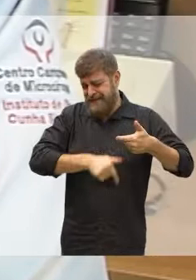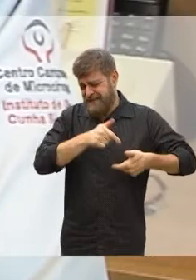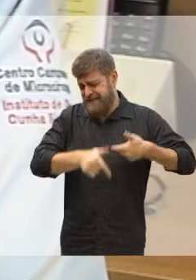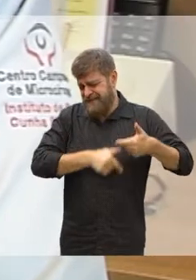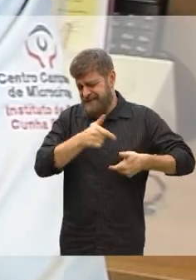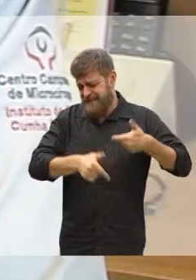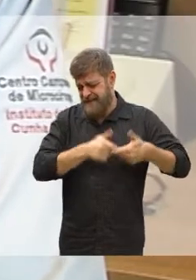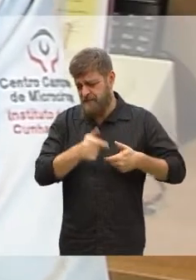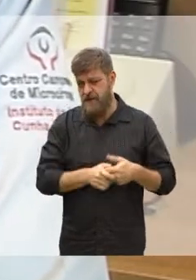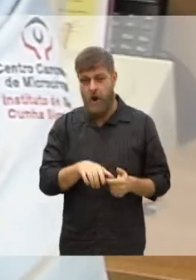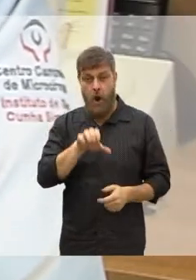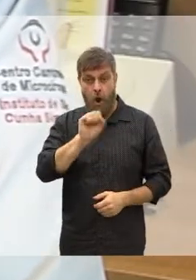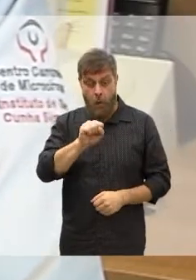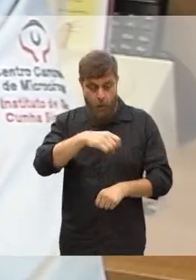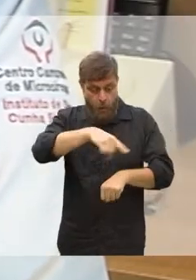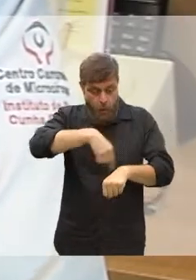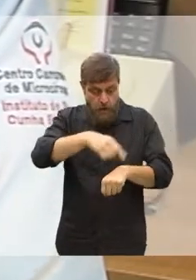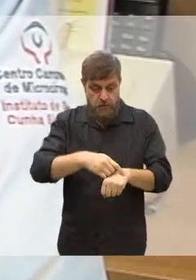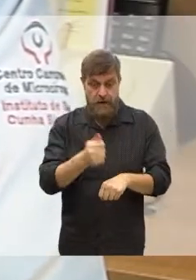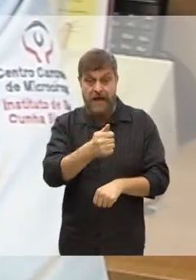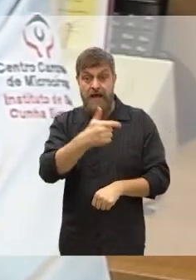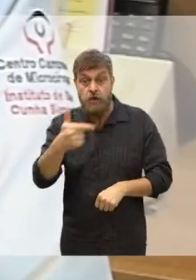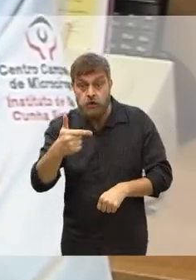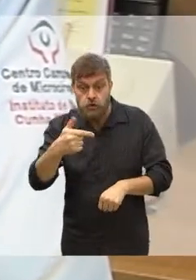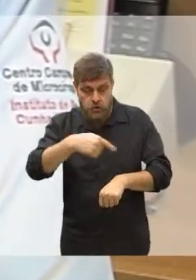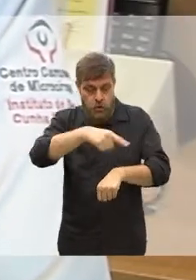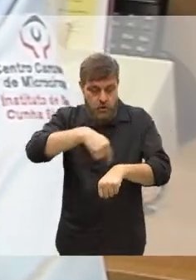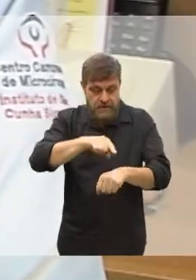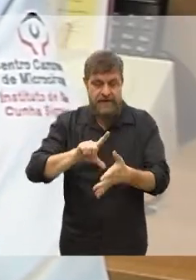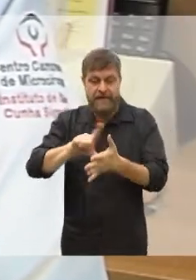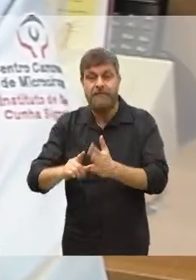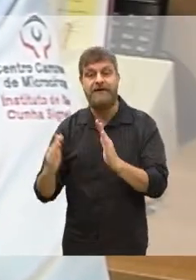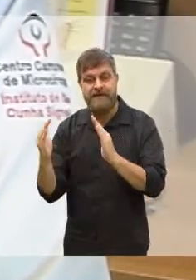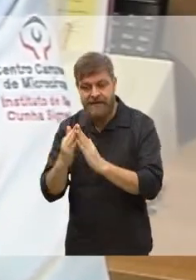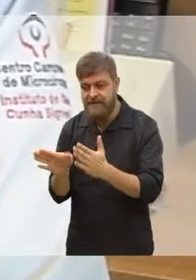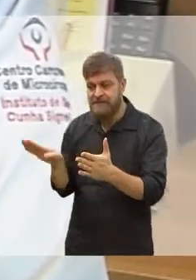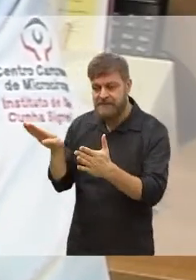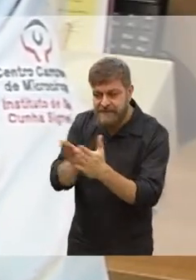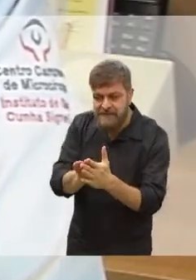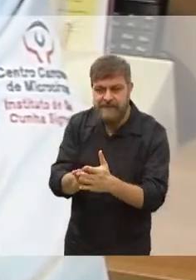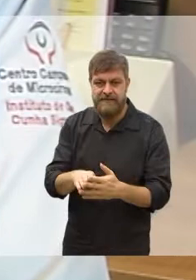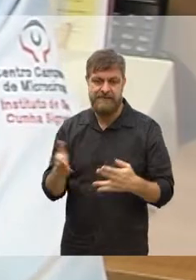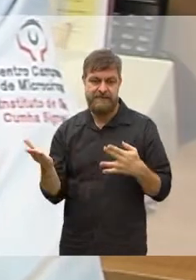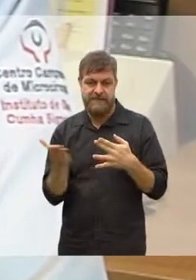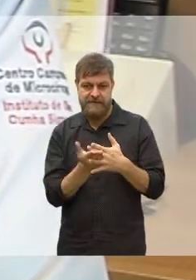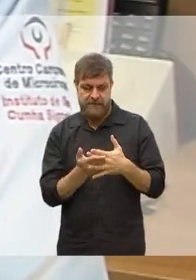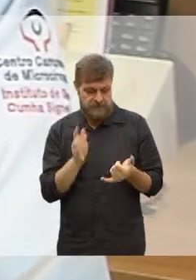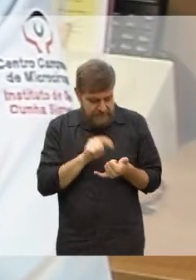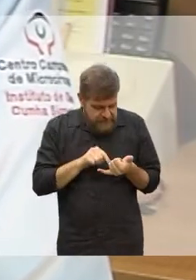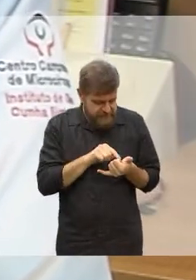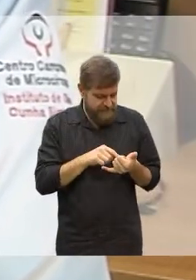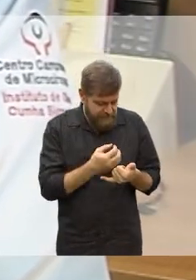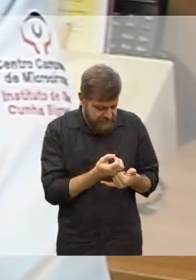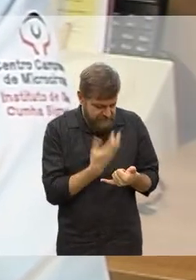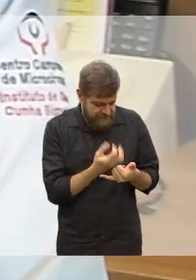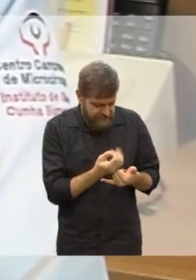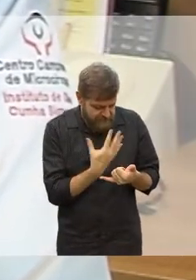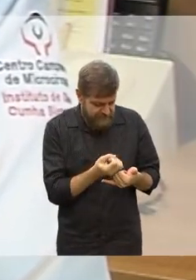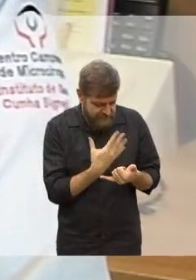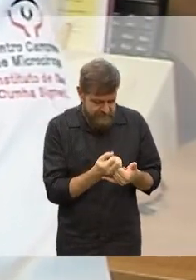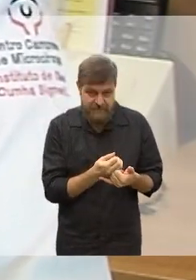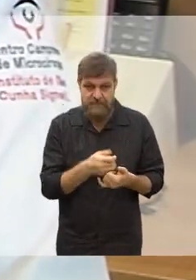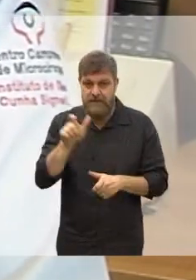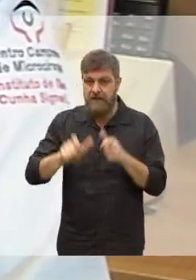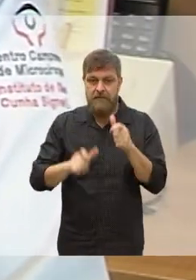e usam 8, 12 horas por dia no trabalho e ainda chegam em casa ou nos intervalos estão no celular. Ninguém se atenta